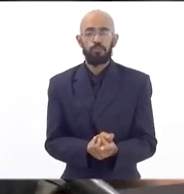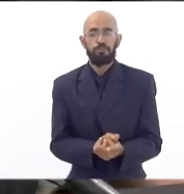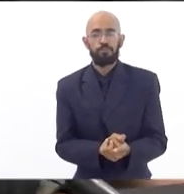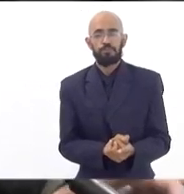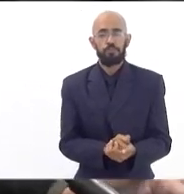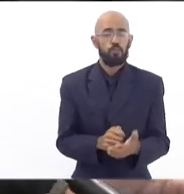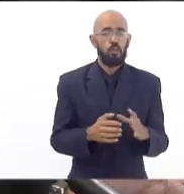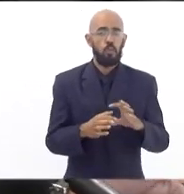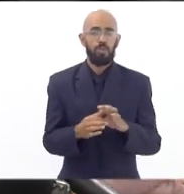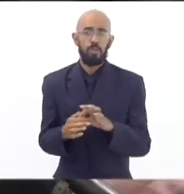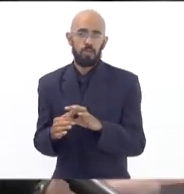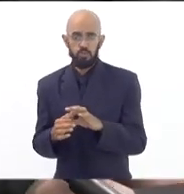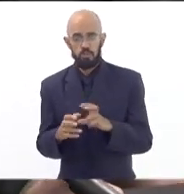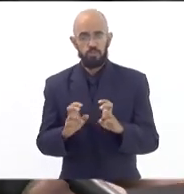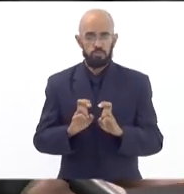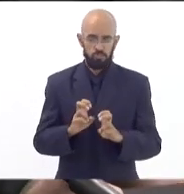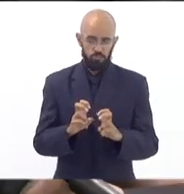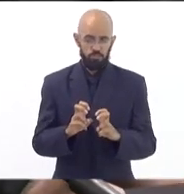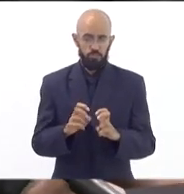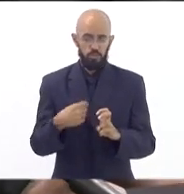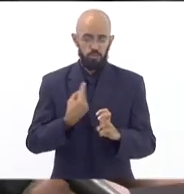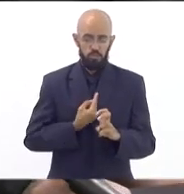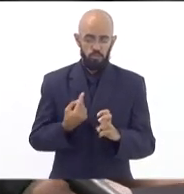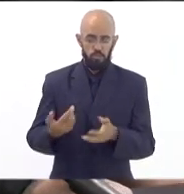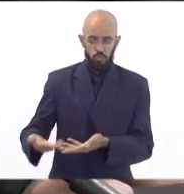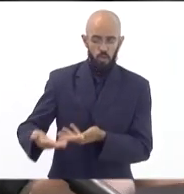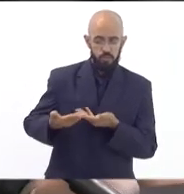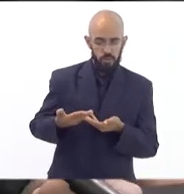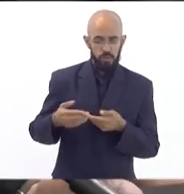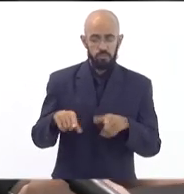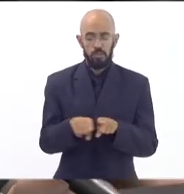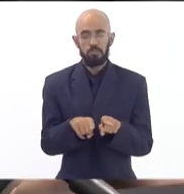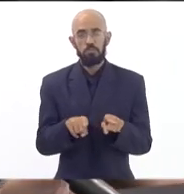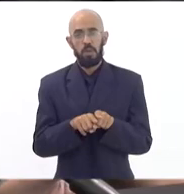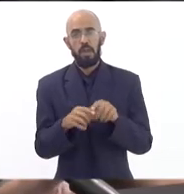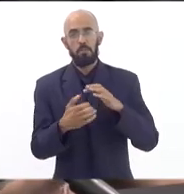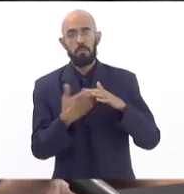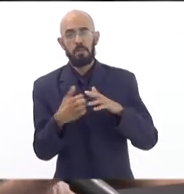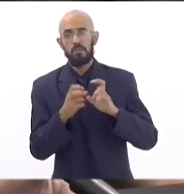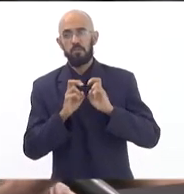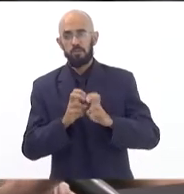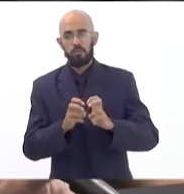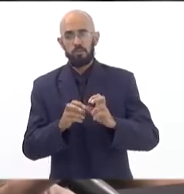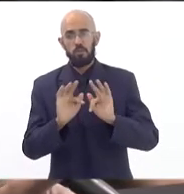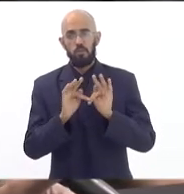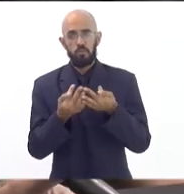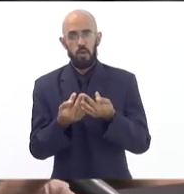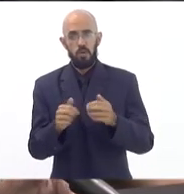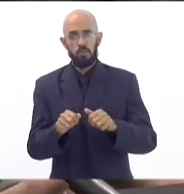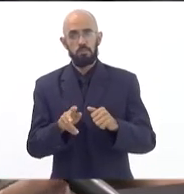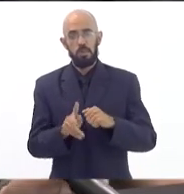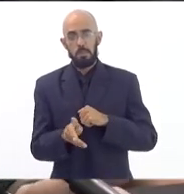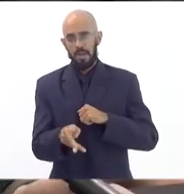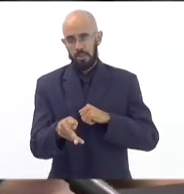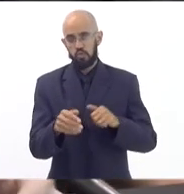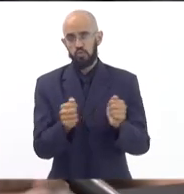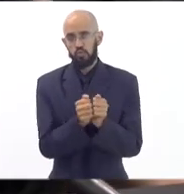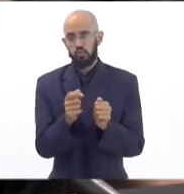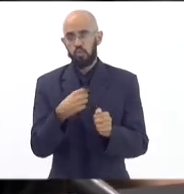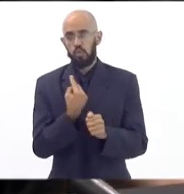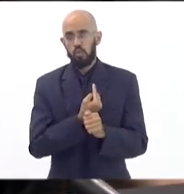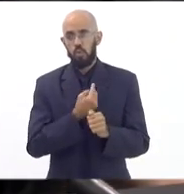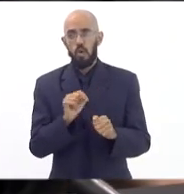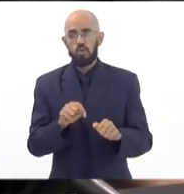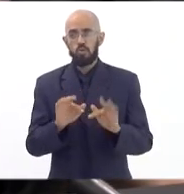na situação da malha Ferroviária E convidamos a a SuperVia para participar de um fórum permanente conosco inclusive na